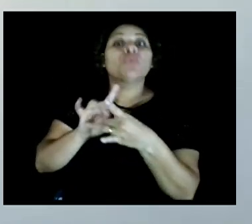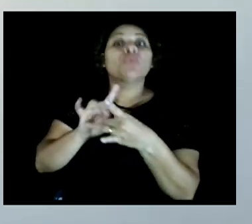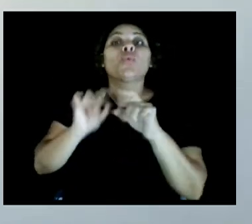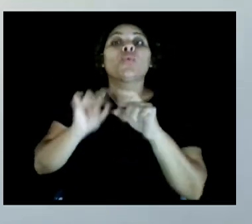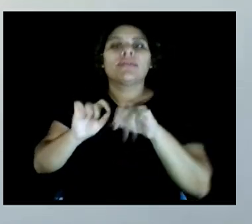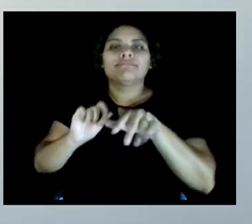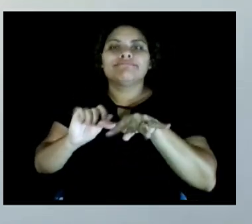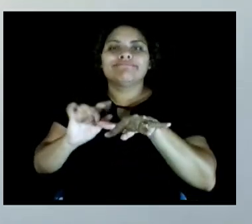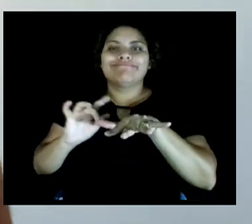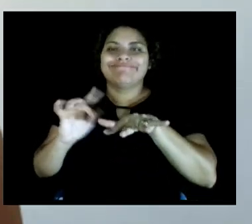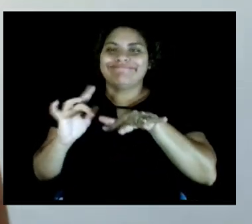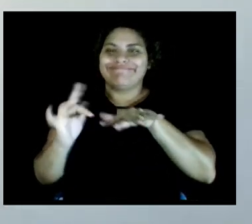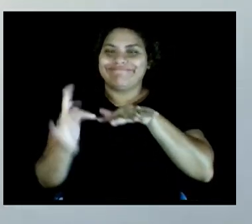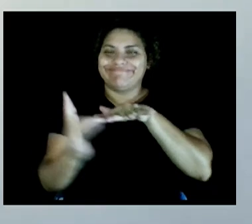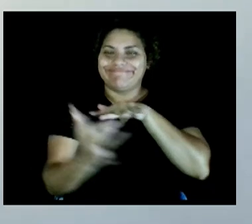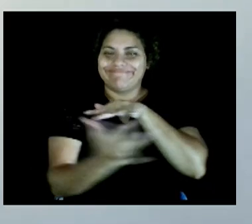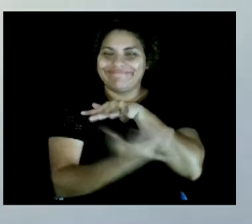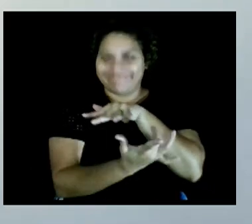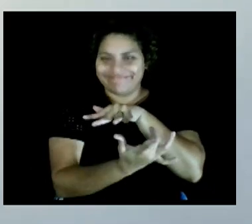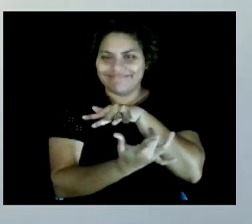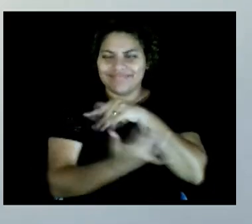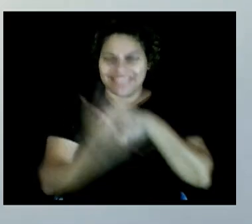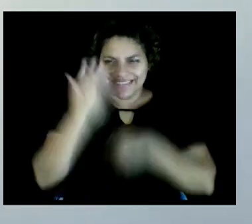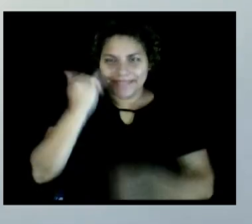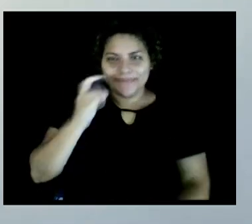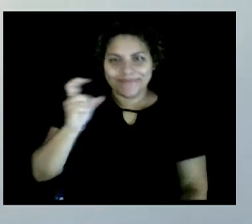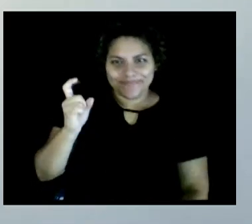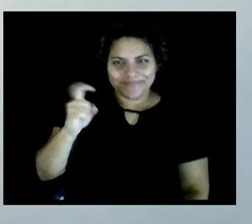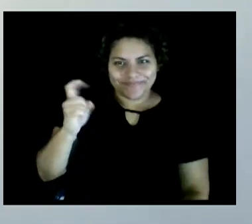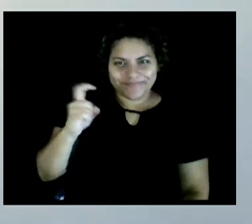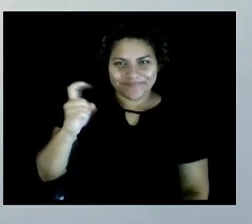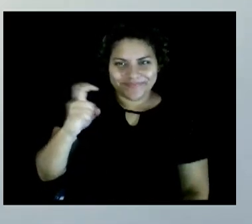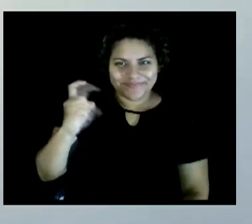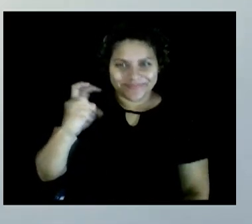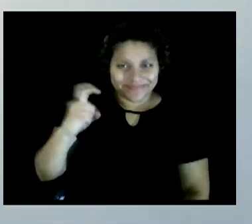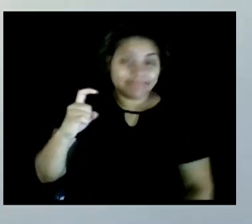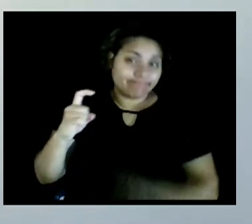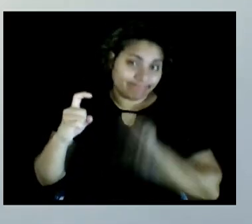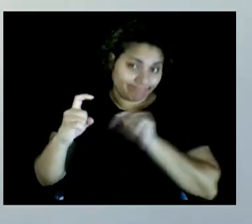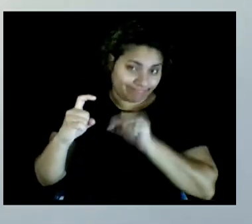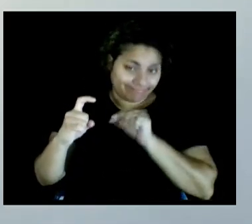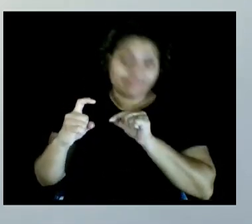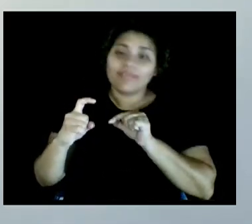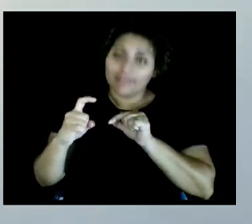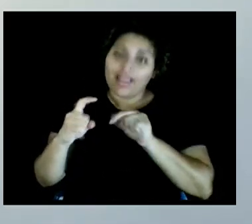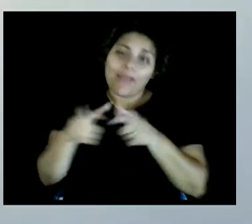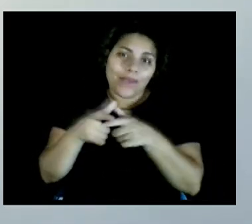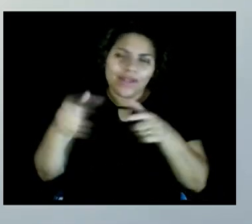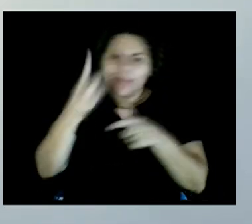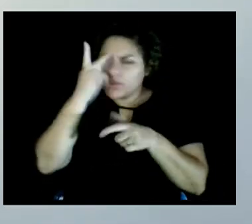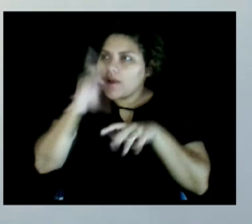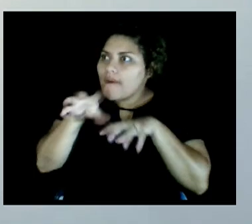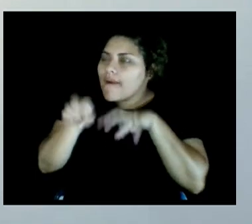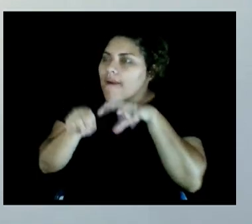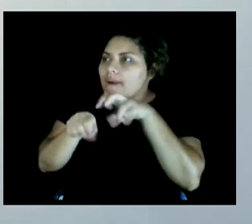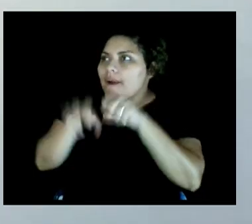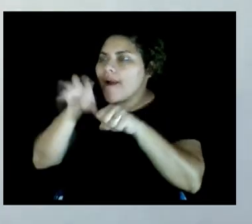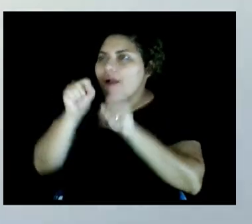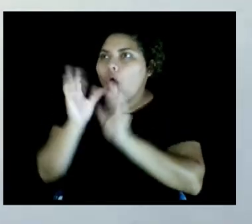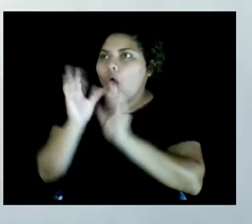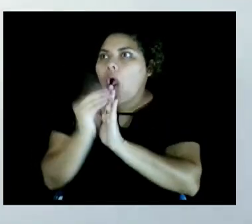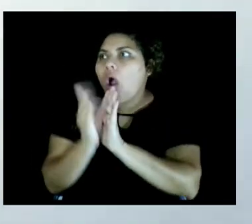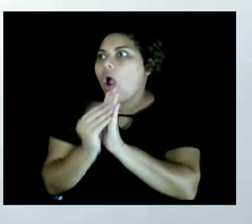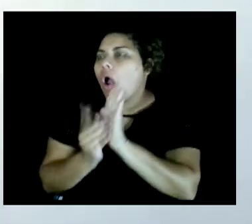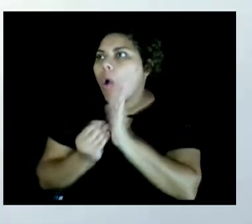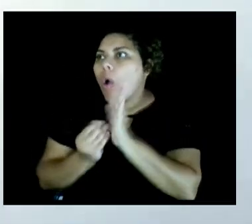TikTok. Então essa forma de consumir esses conteúdos acaba muitas vezes despertando